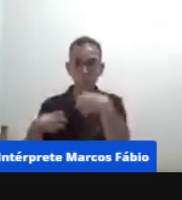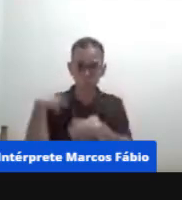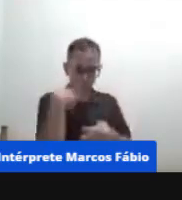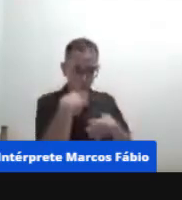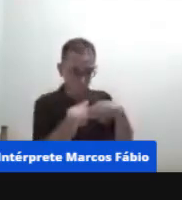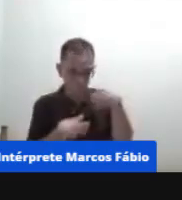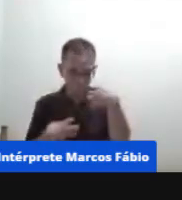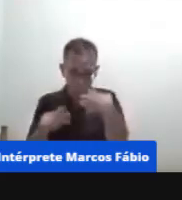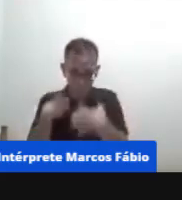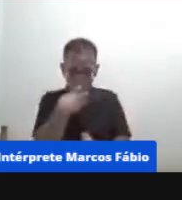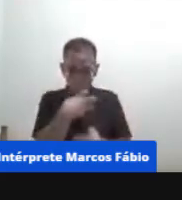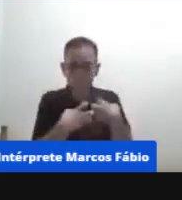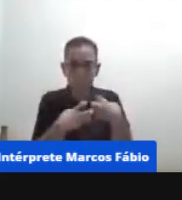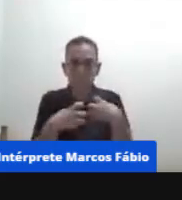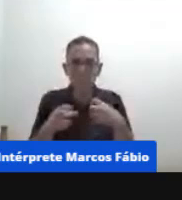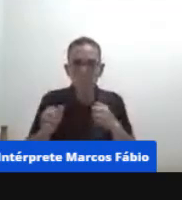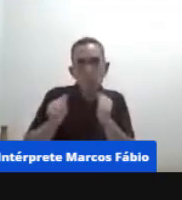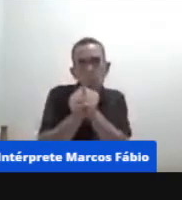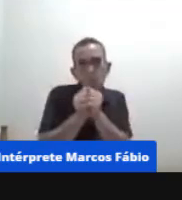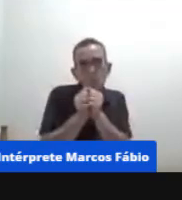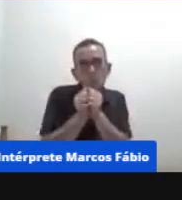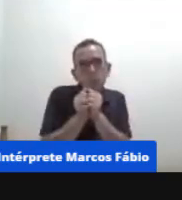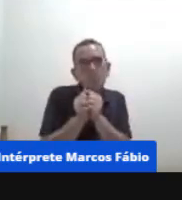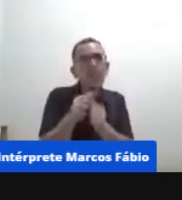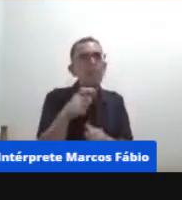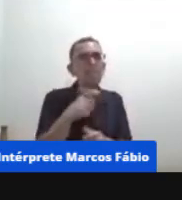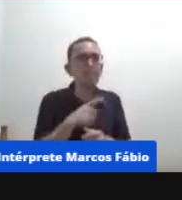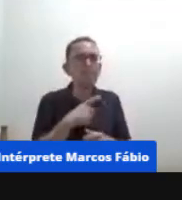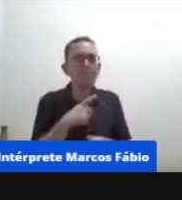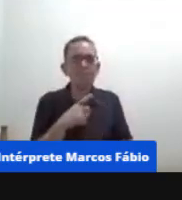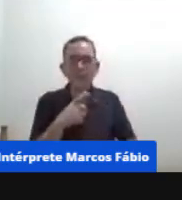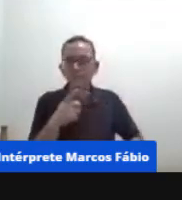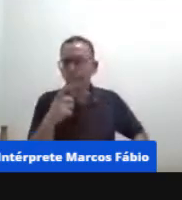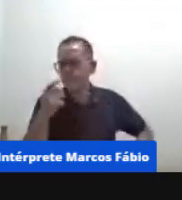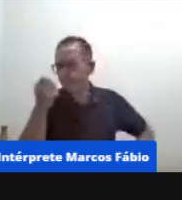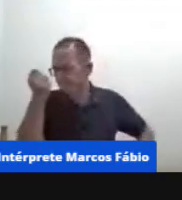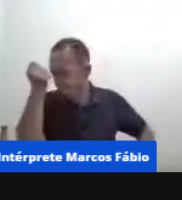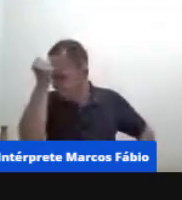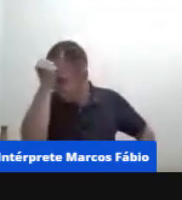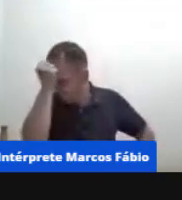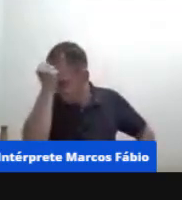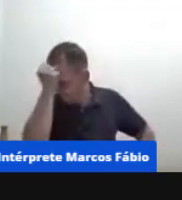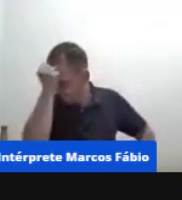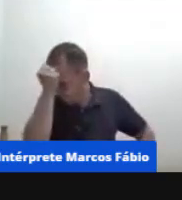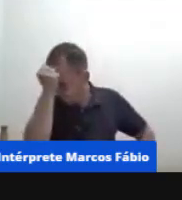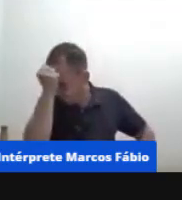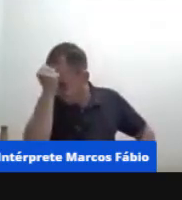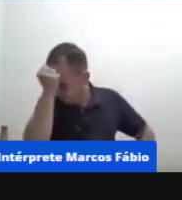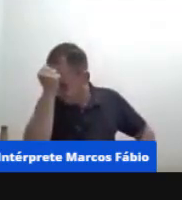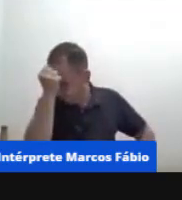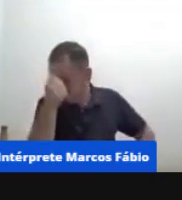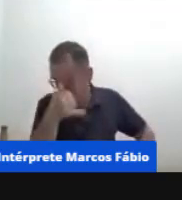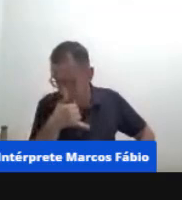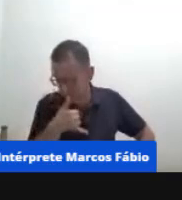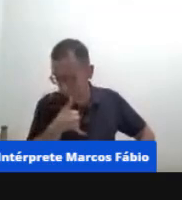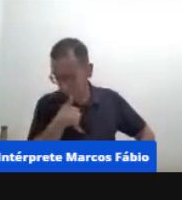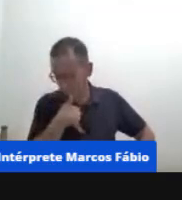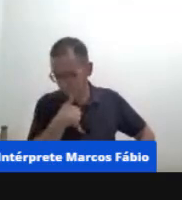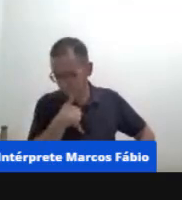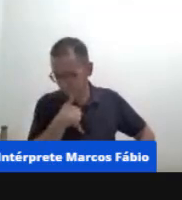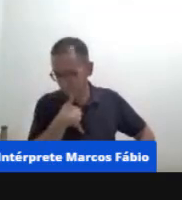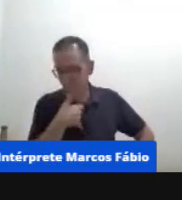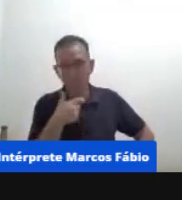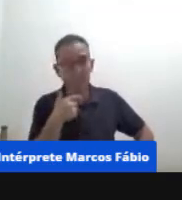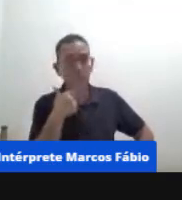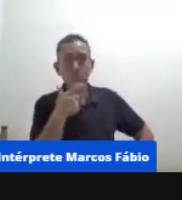trazer situação de frustração, porque a criança pode não conseguir elaborar uma resposta satisfatória,